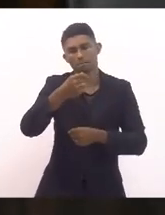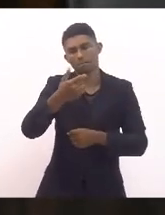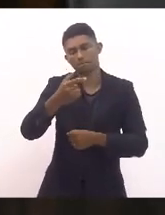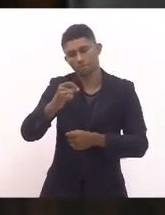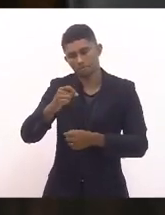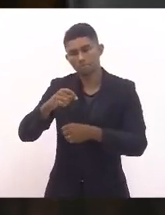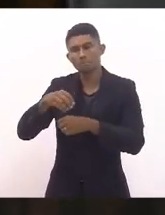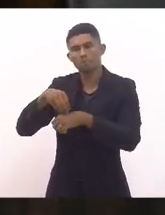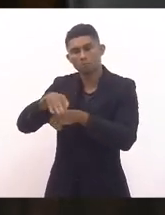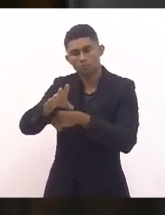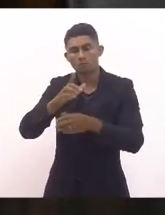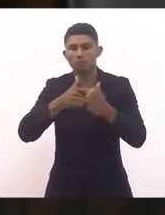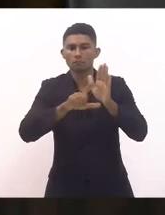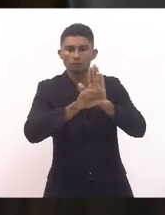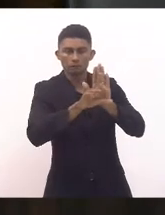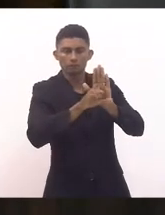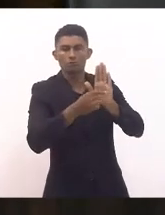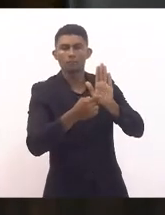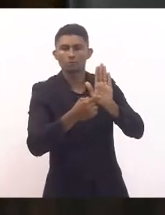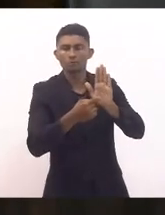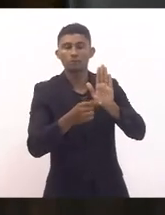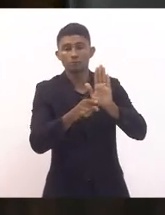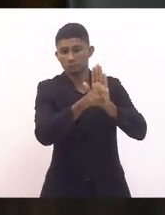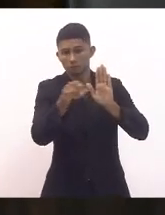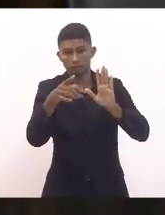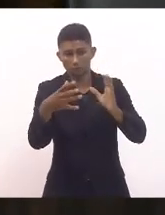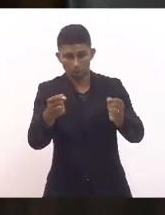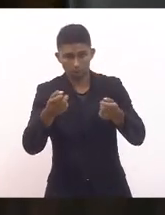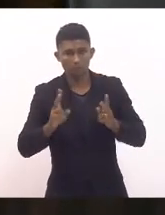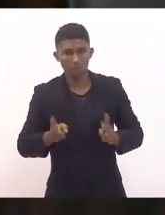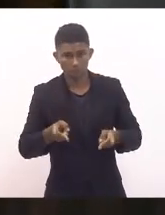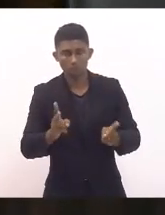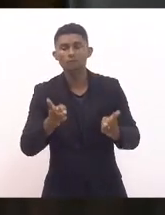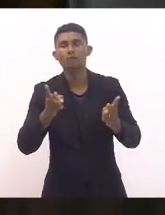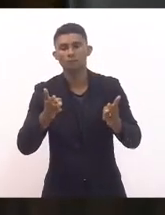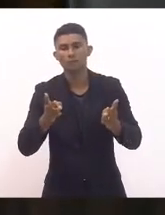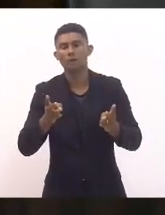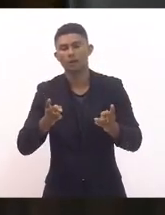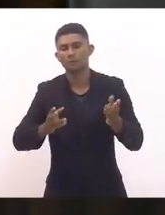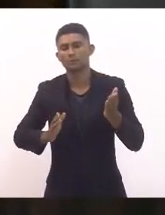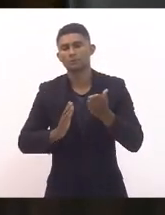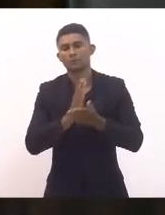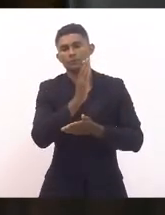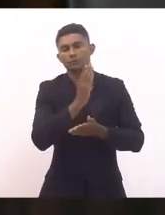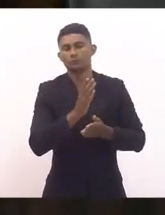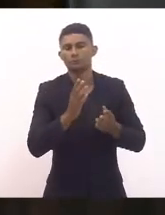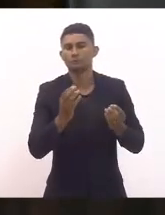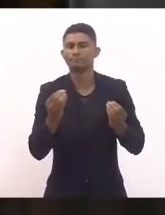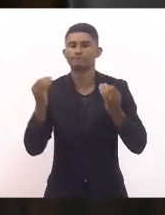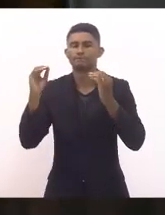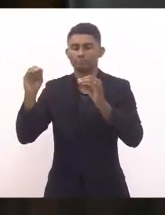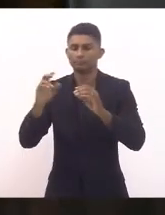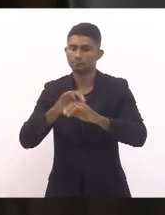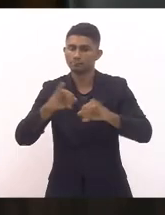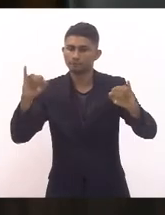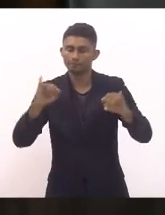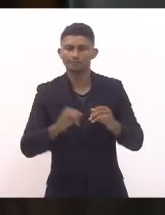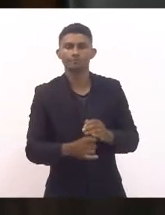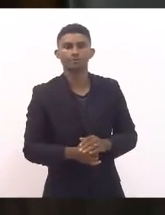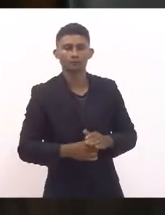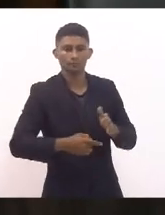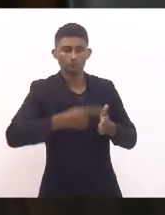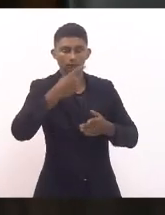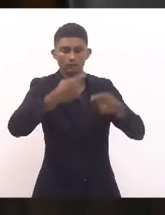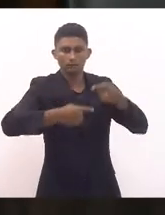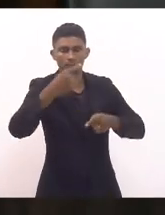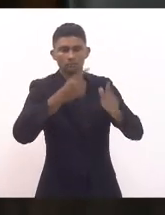número 546 de 22. Em votação, senhores que aprovam, permaneçam como estão. Aprovado vai a publicação. Anuncio em discussão única,